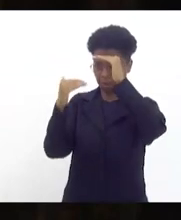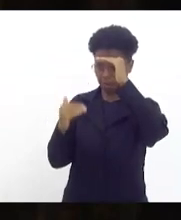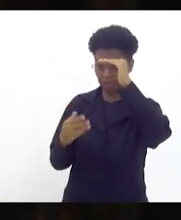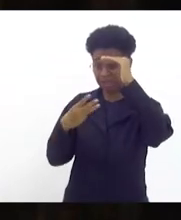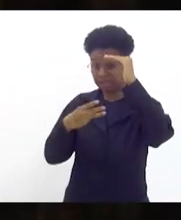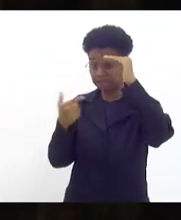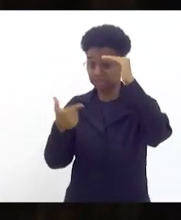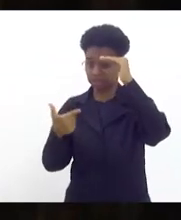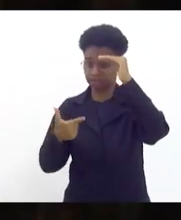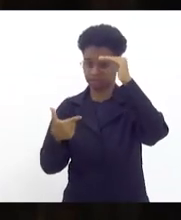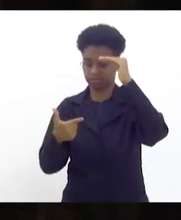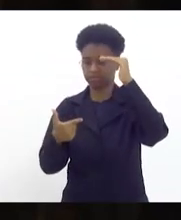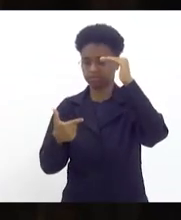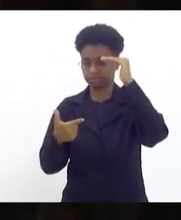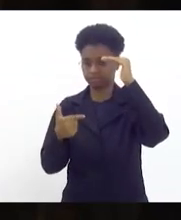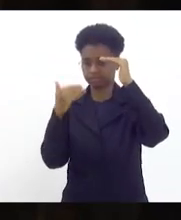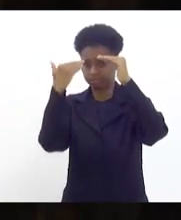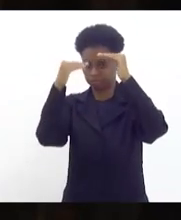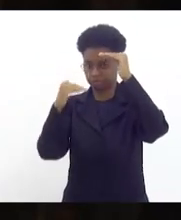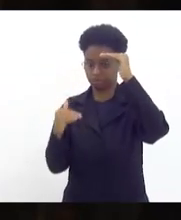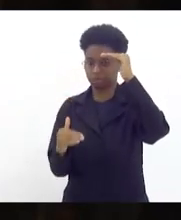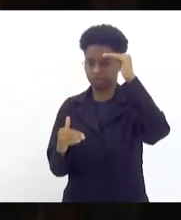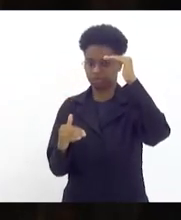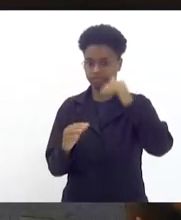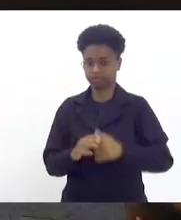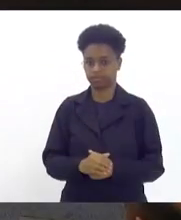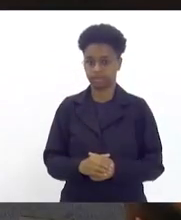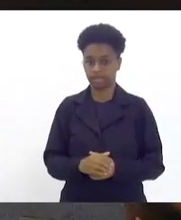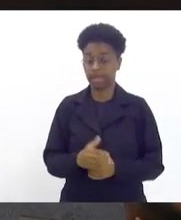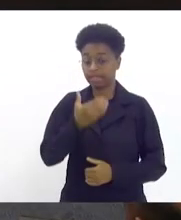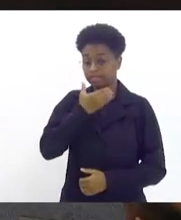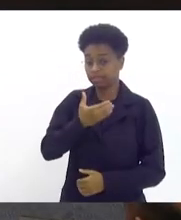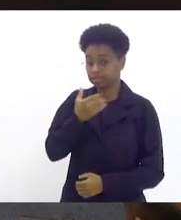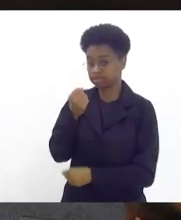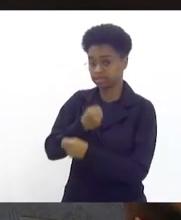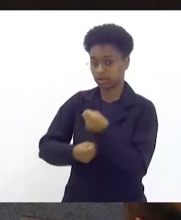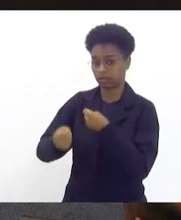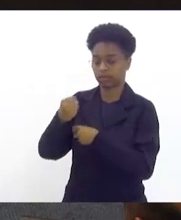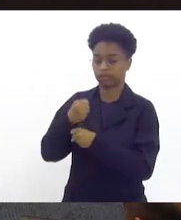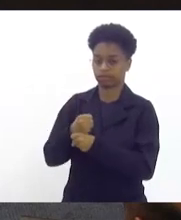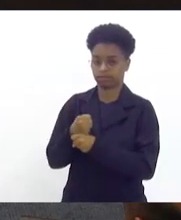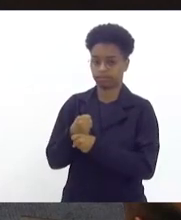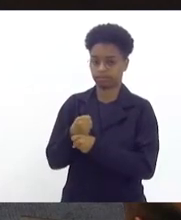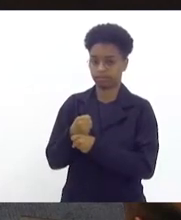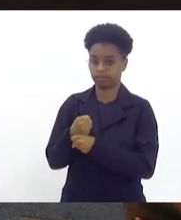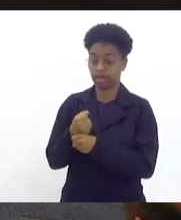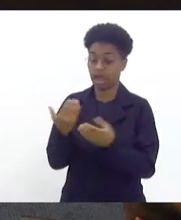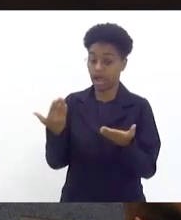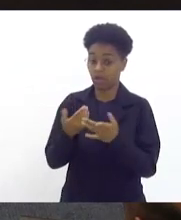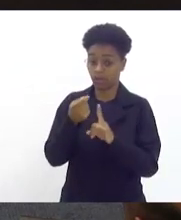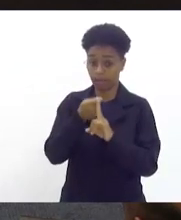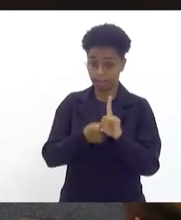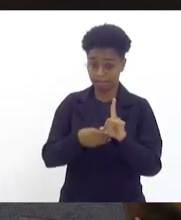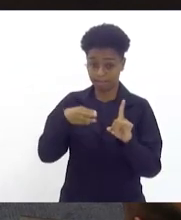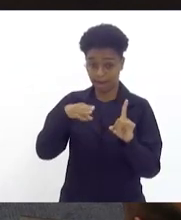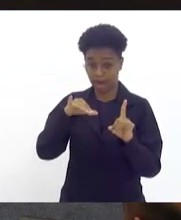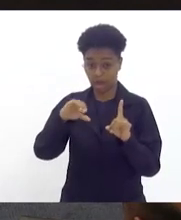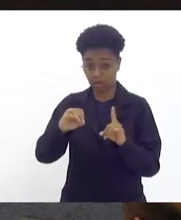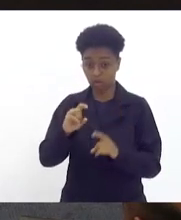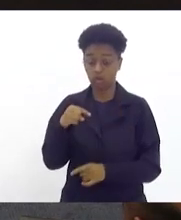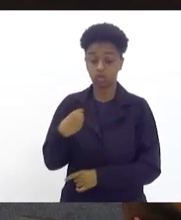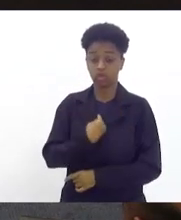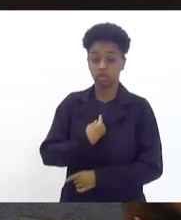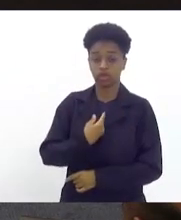cara Deputado Rodrigo Amorim é trigésimo segundo colocado em dezembro do ano passado Esse mês já estamos na vice